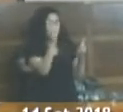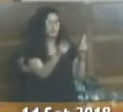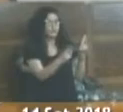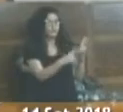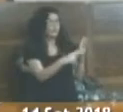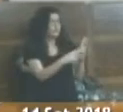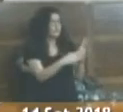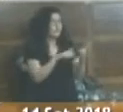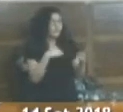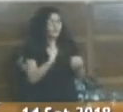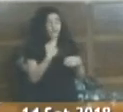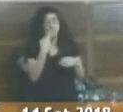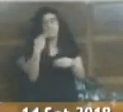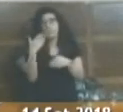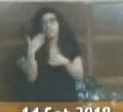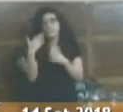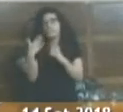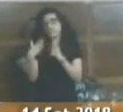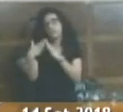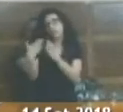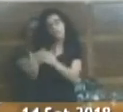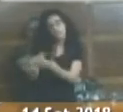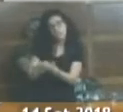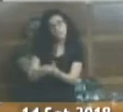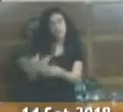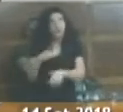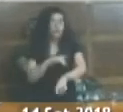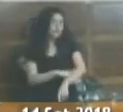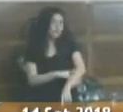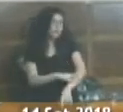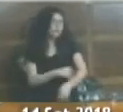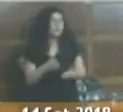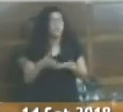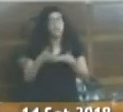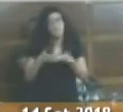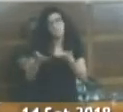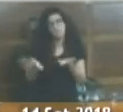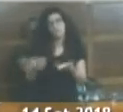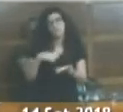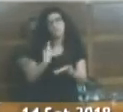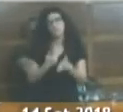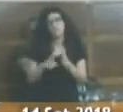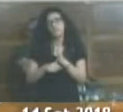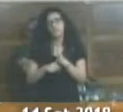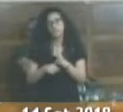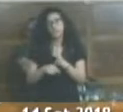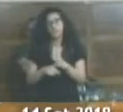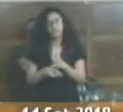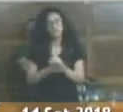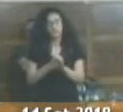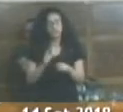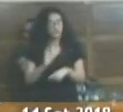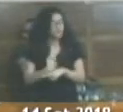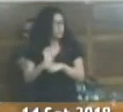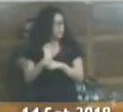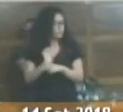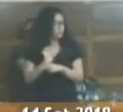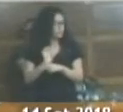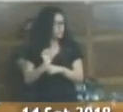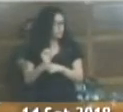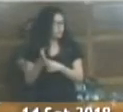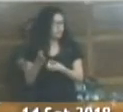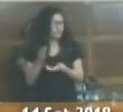está falando aí de escola, né? De primeiro segmento, de banheiro no barco, né? Então, nós estamos muito atrasados, né? O Estado tem